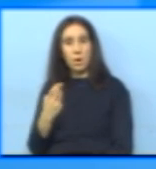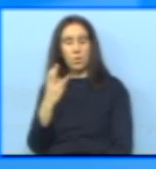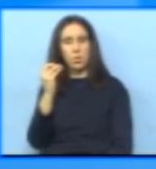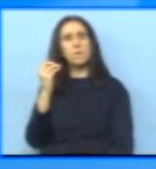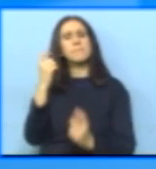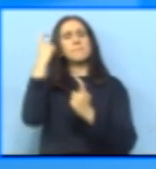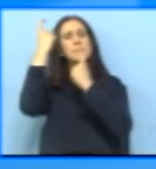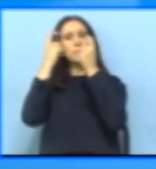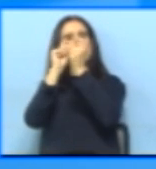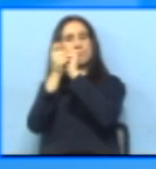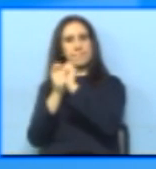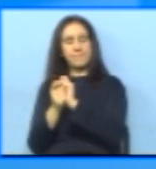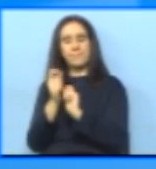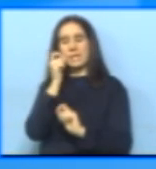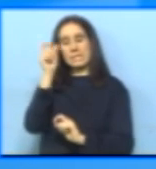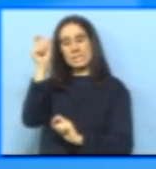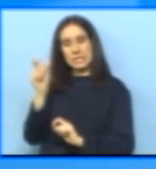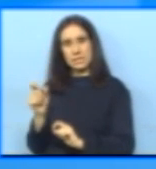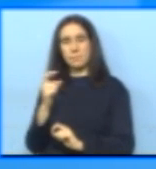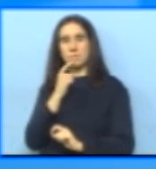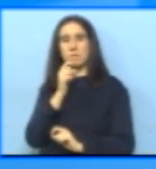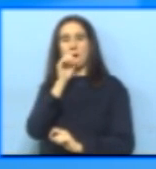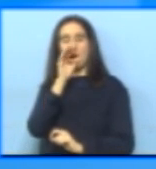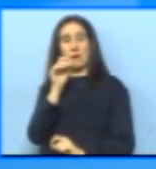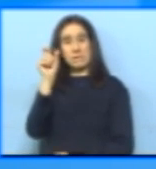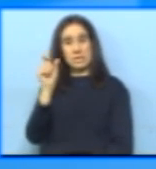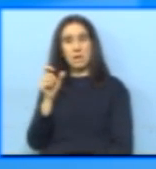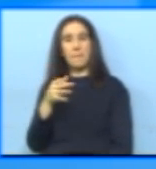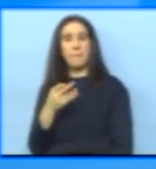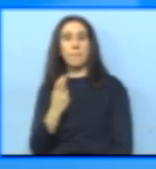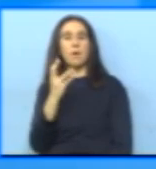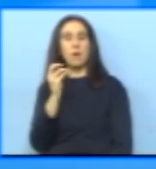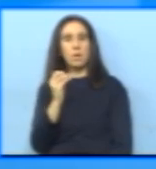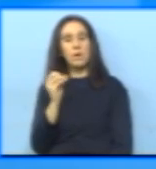preciso perceber que Paulo é um homem também formado em